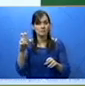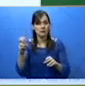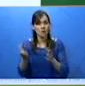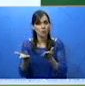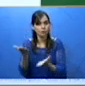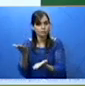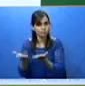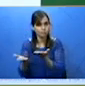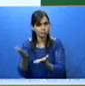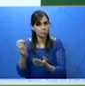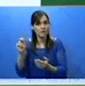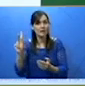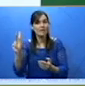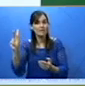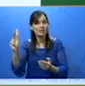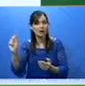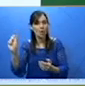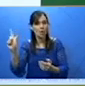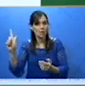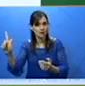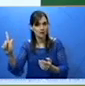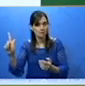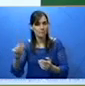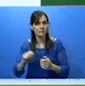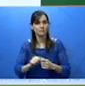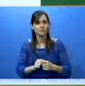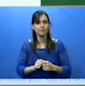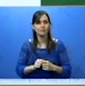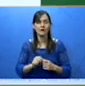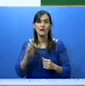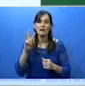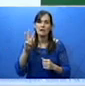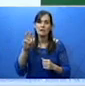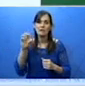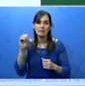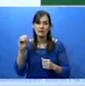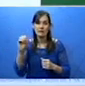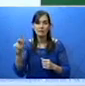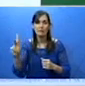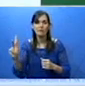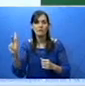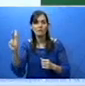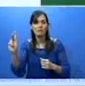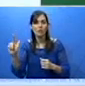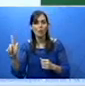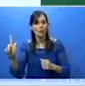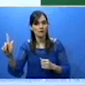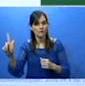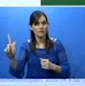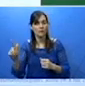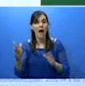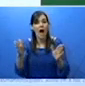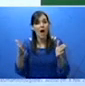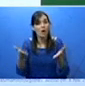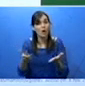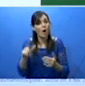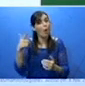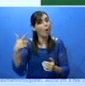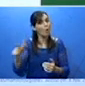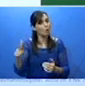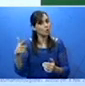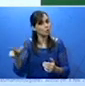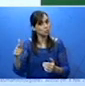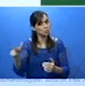30 quilogramas. Agora nós vamos lá para a girafa, que também está pedindo todos os 2